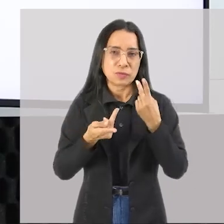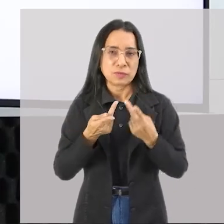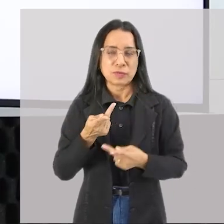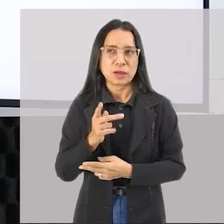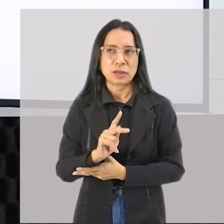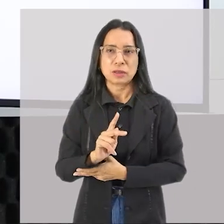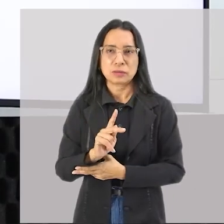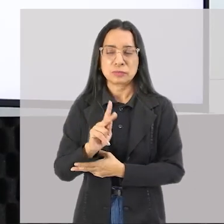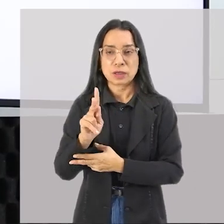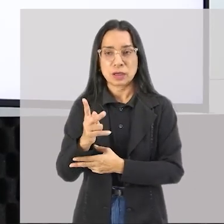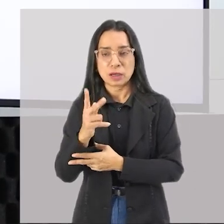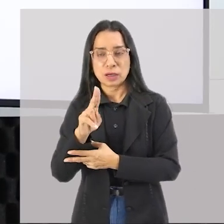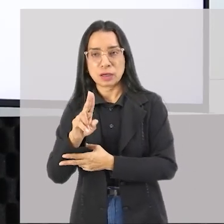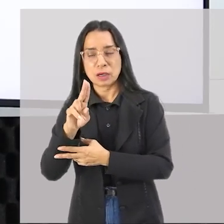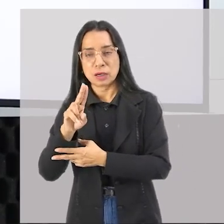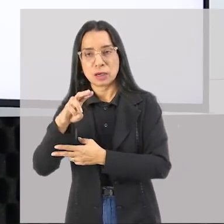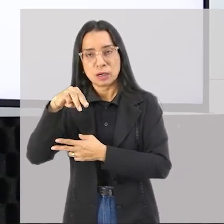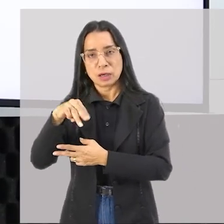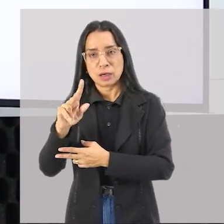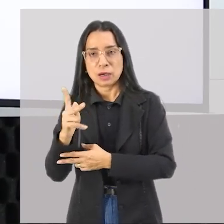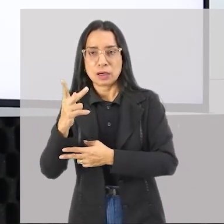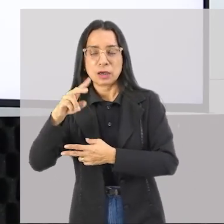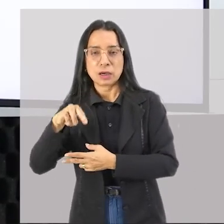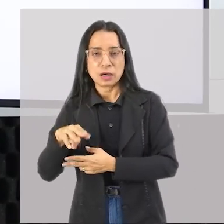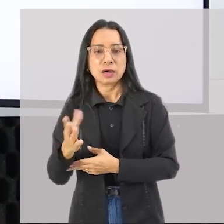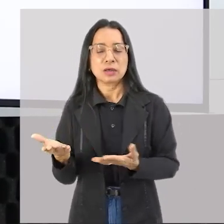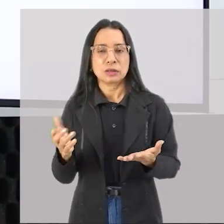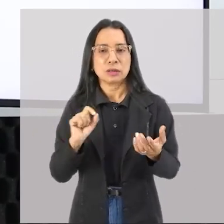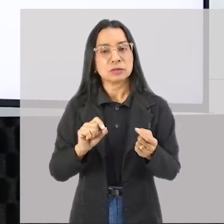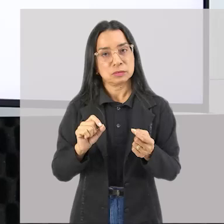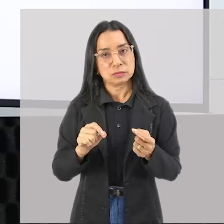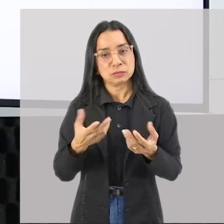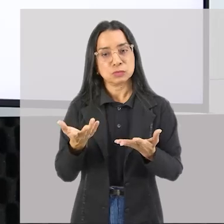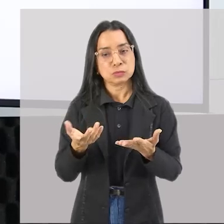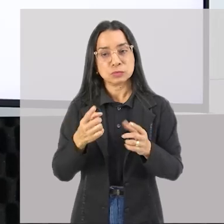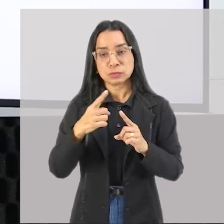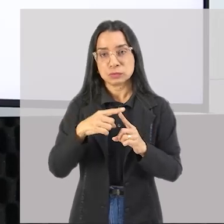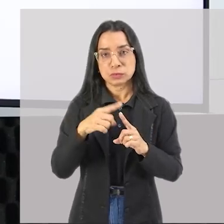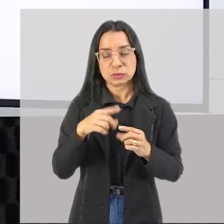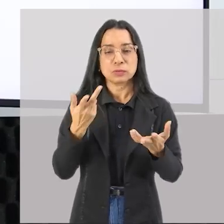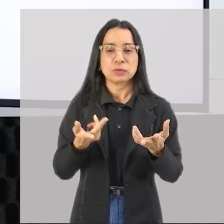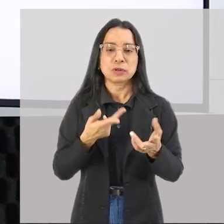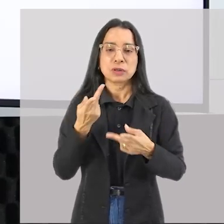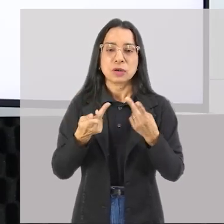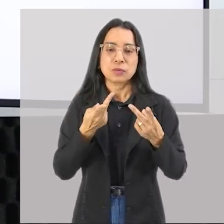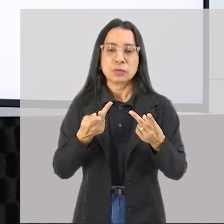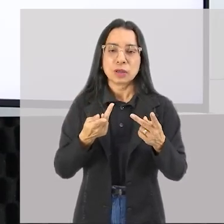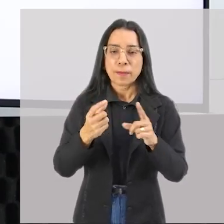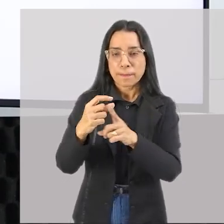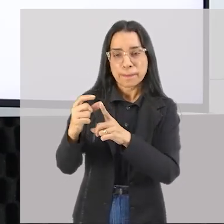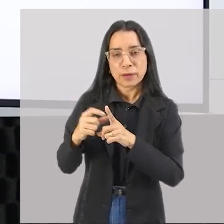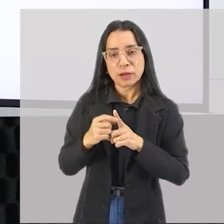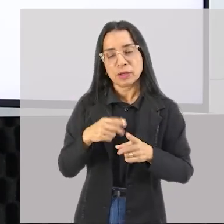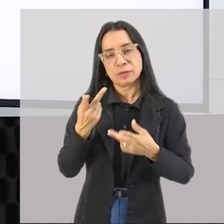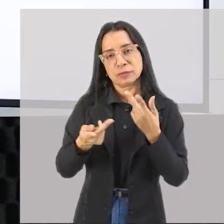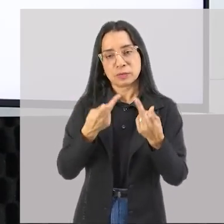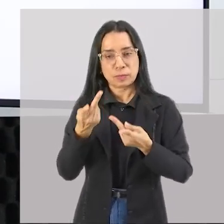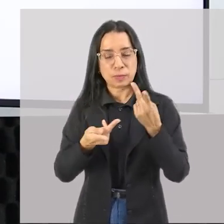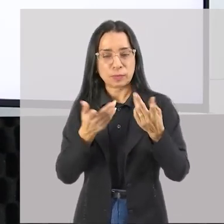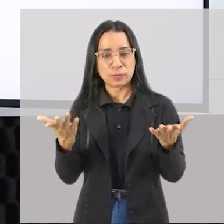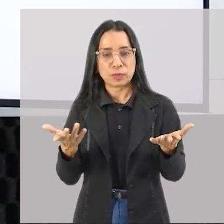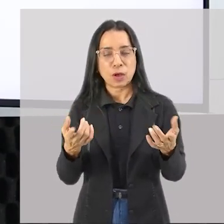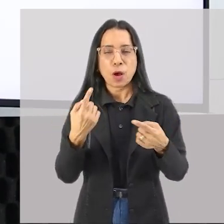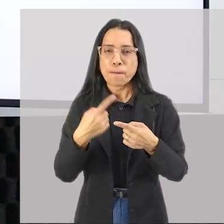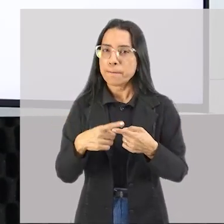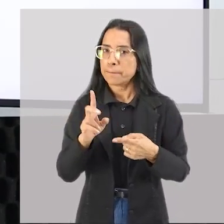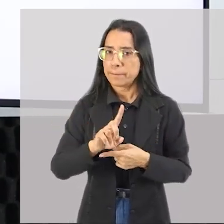esse tipo de manifestação são marcadores de oralidade. Por que é diferente? Por que você não usa isso na escrita? Porque o texto